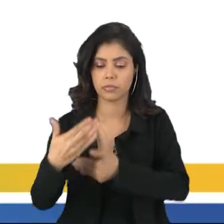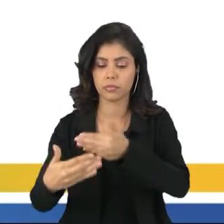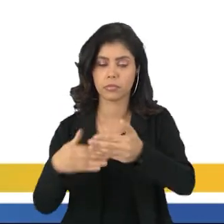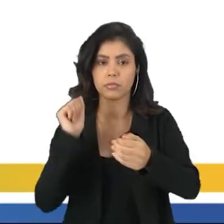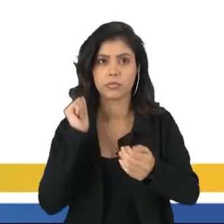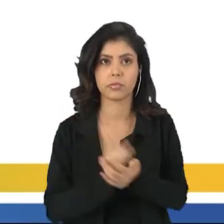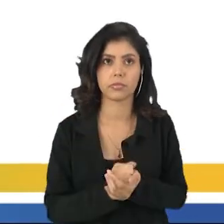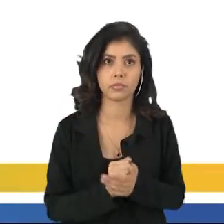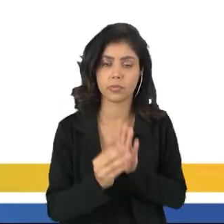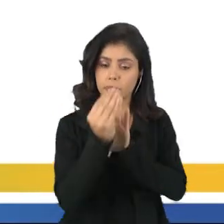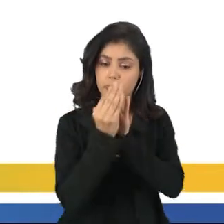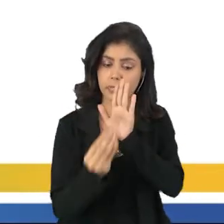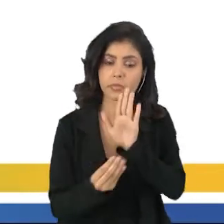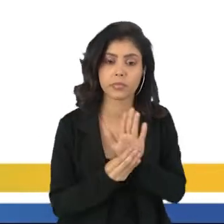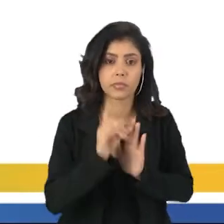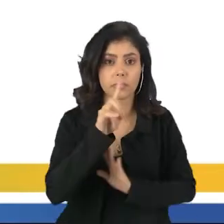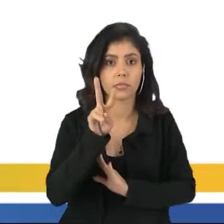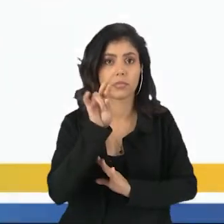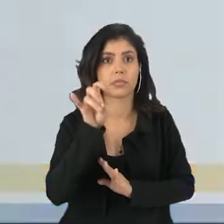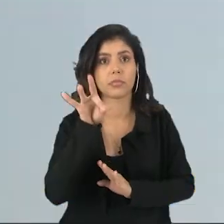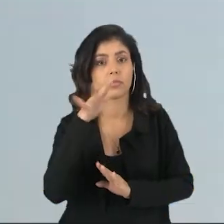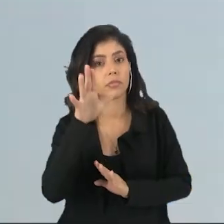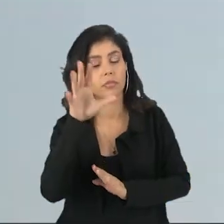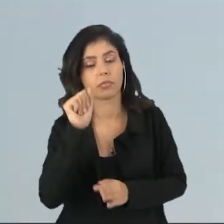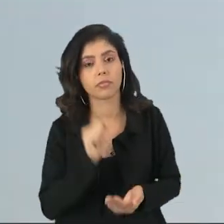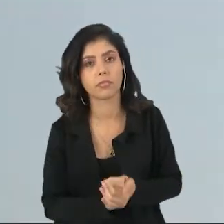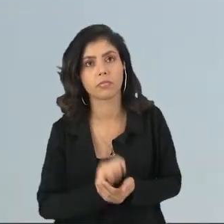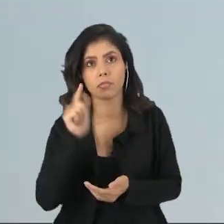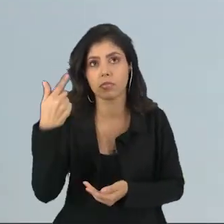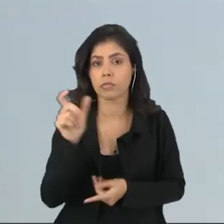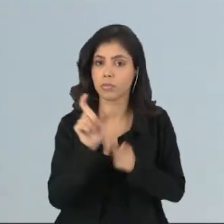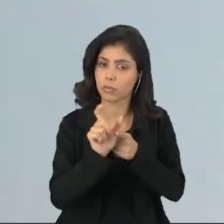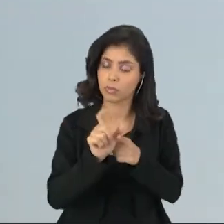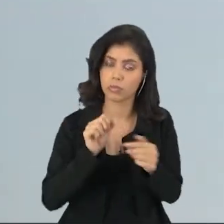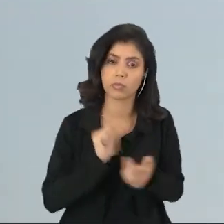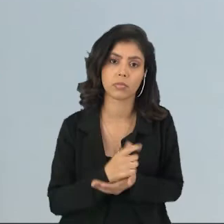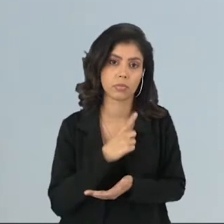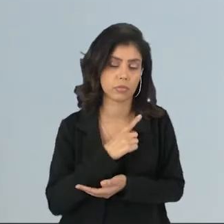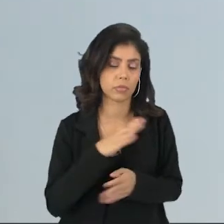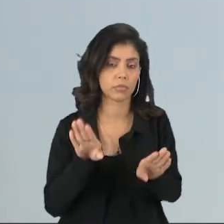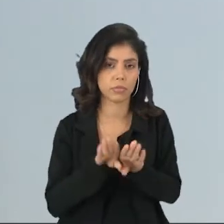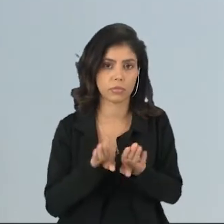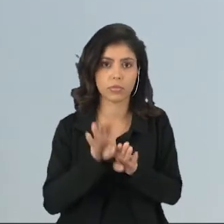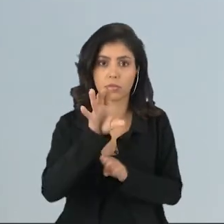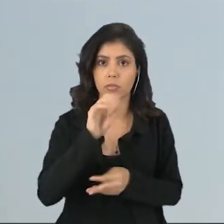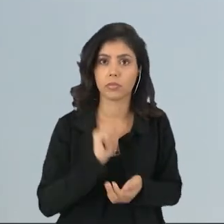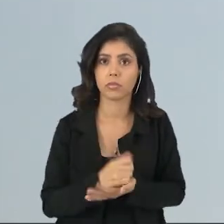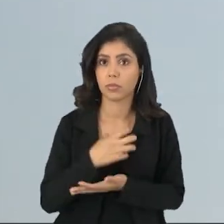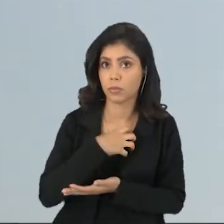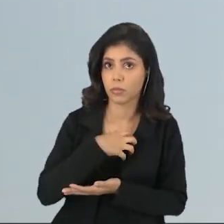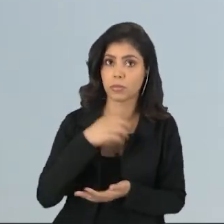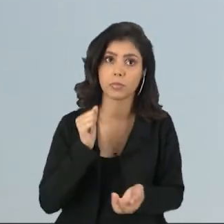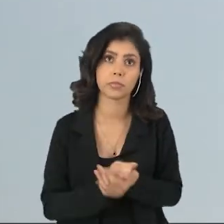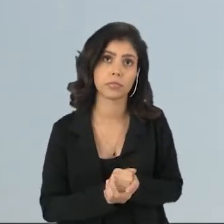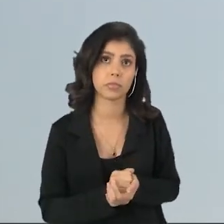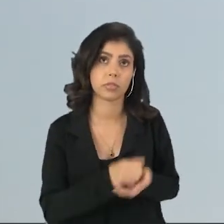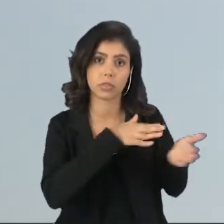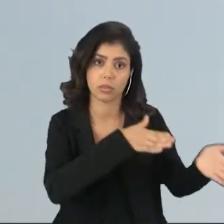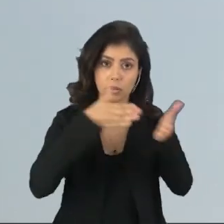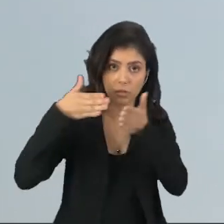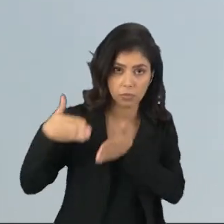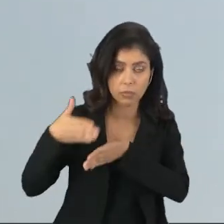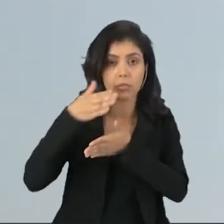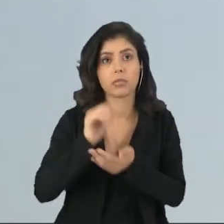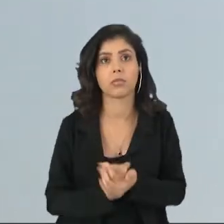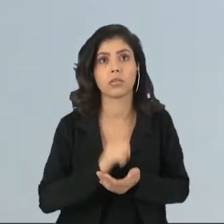desenvolvido padrão de civilização. Em outras palavras, a gente tem aí o momento em que a Europa tem a parte